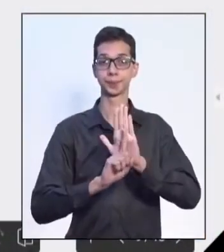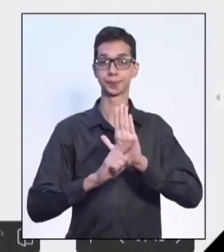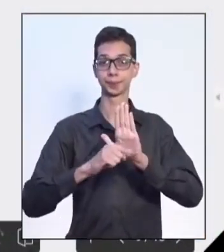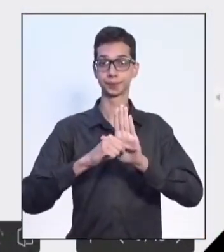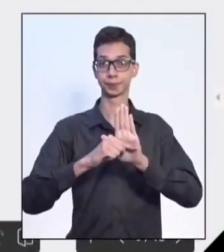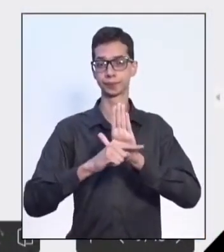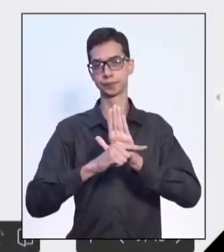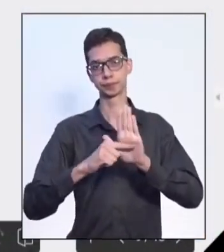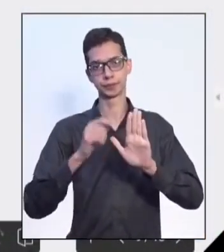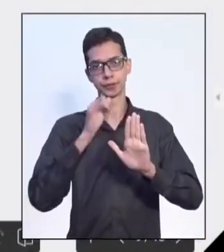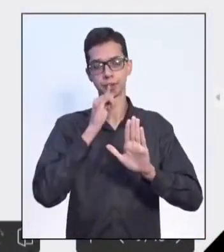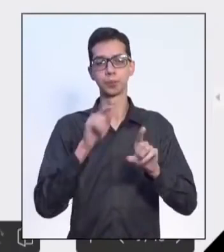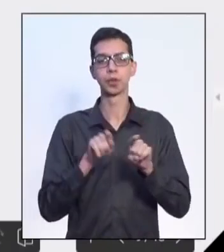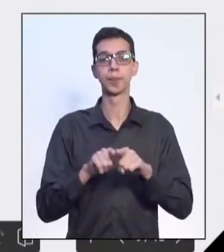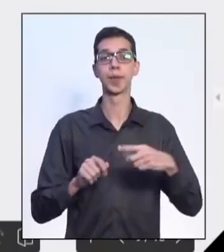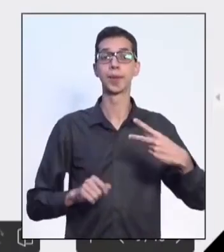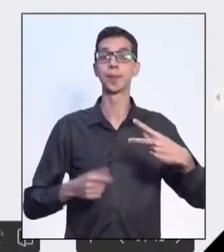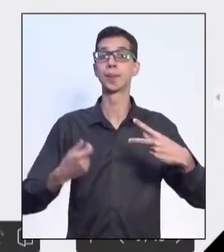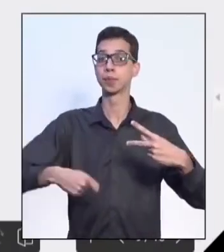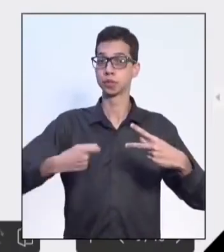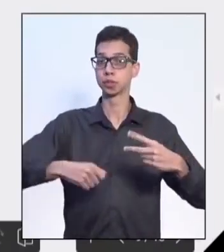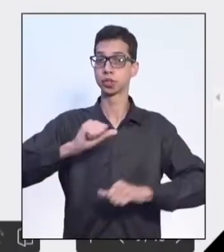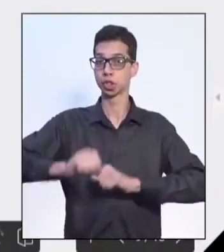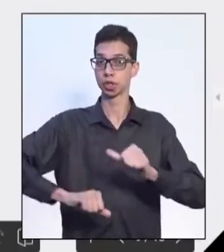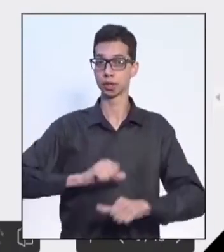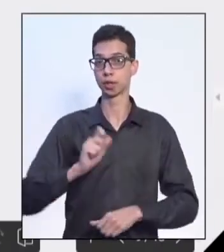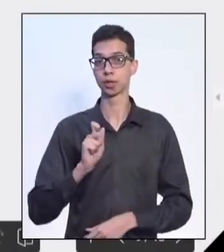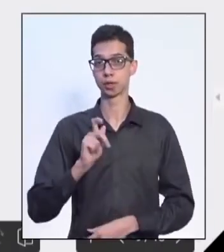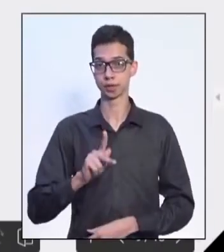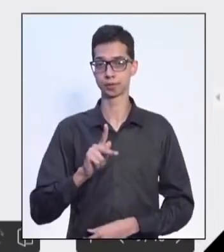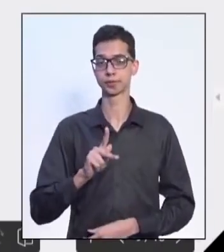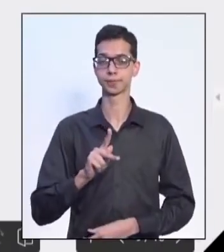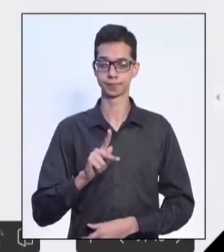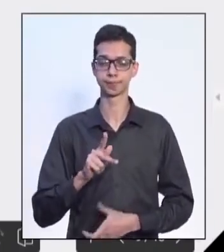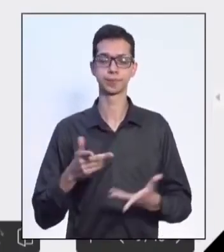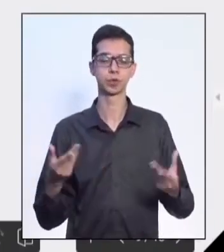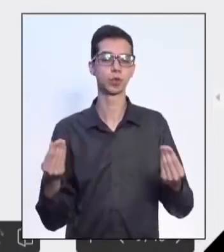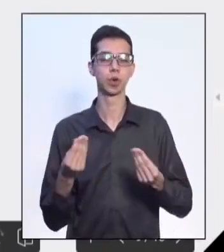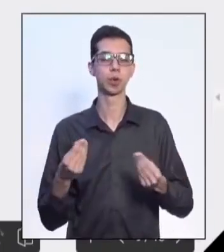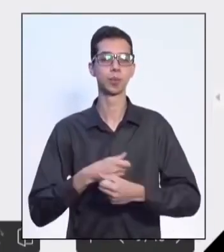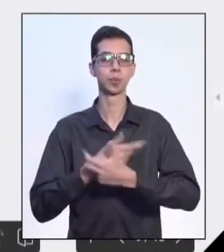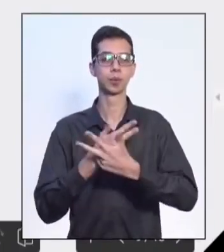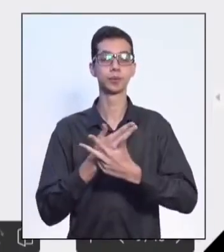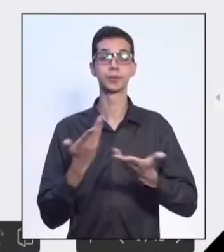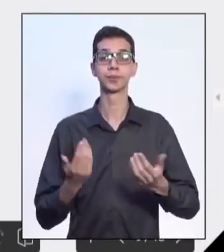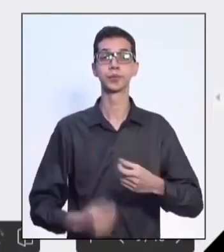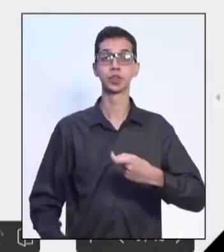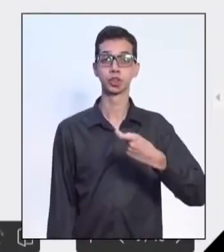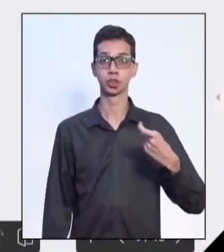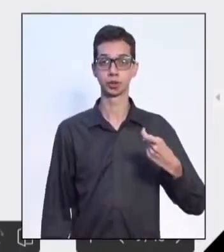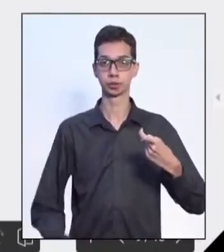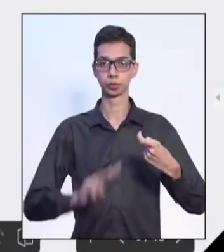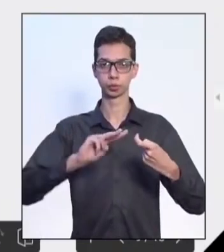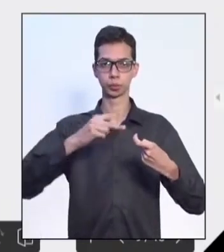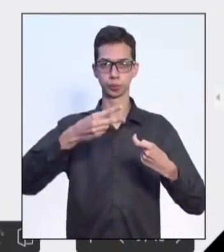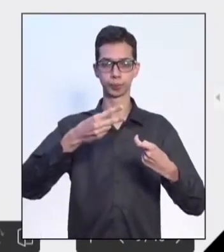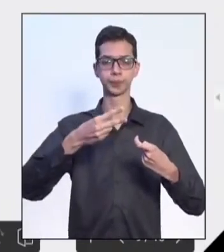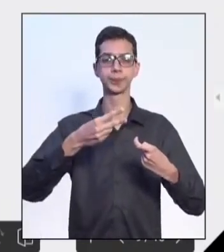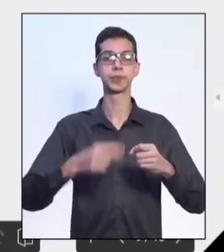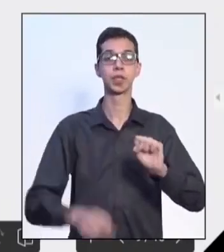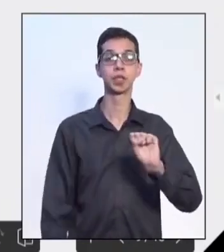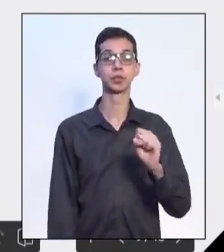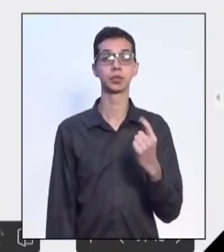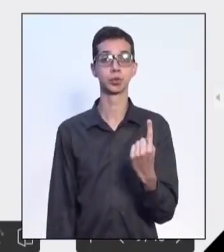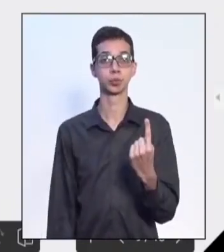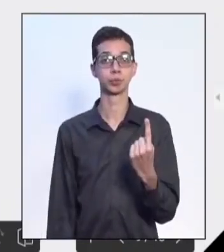o sinal, ok? Muito bem. Então, a nossa equação vai ficar x ao cubo. O S1